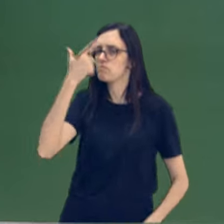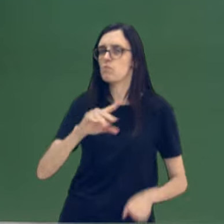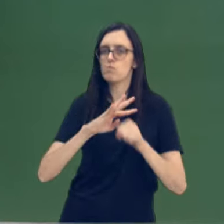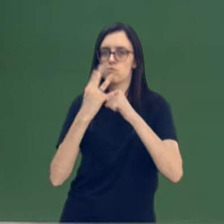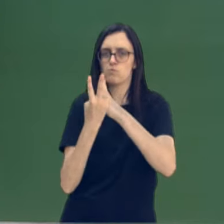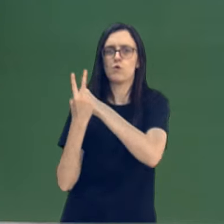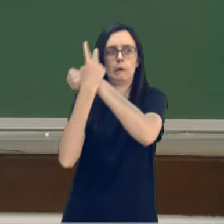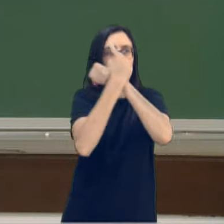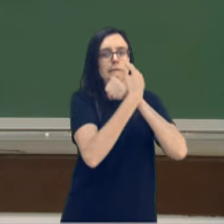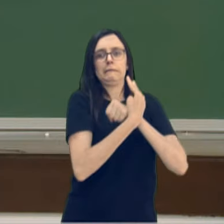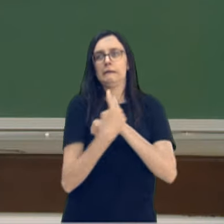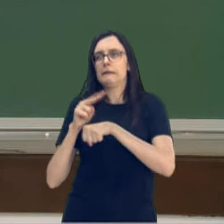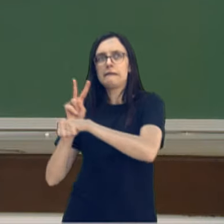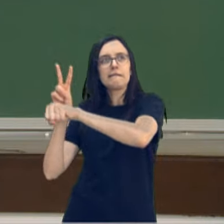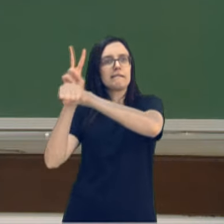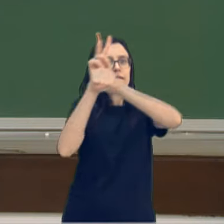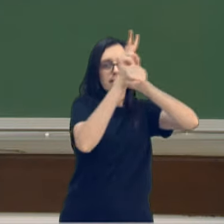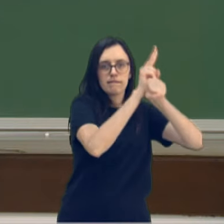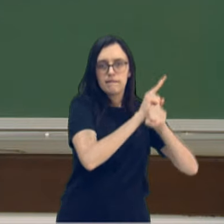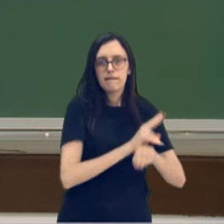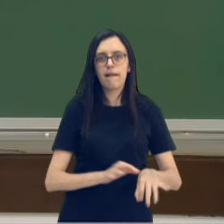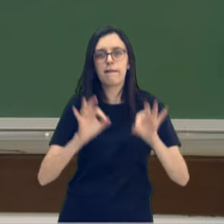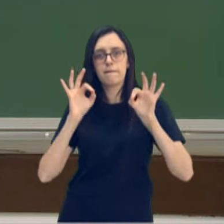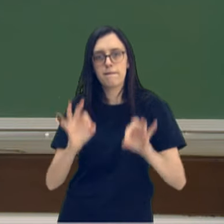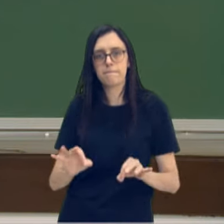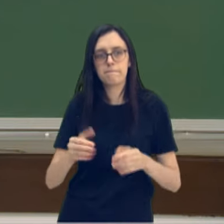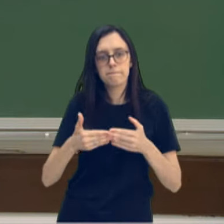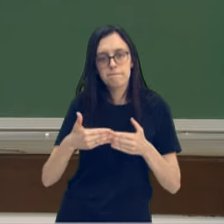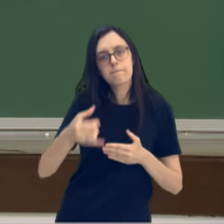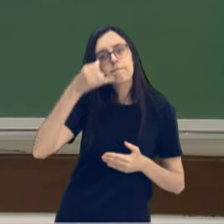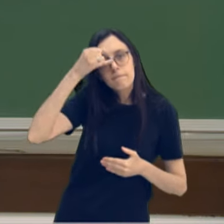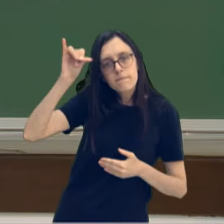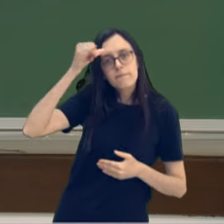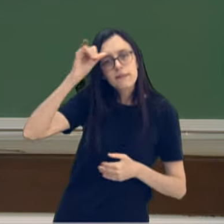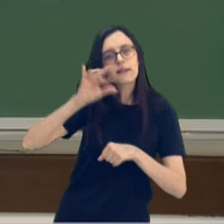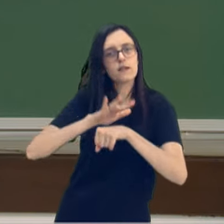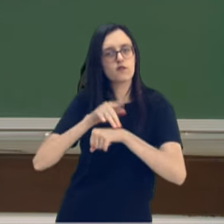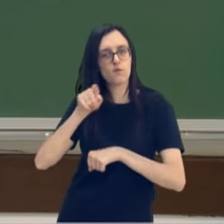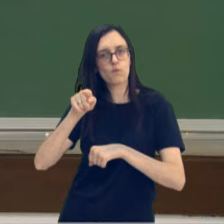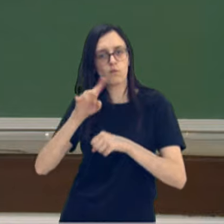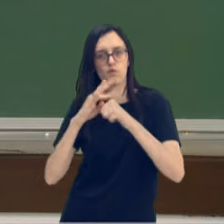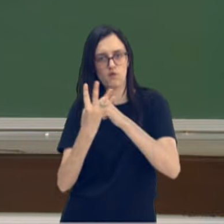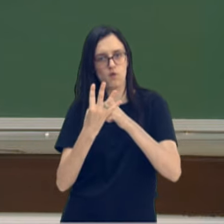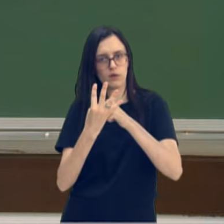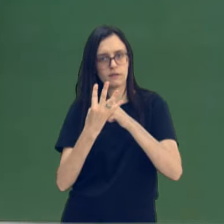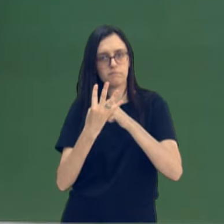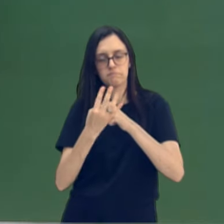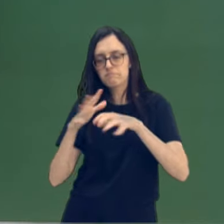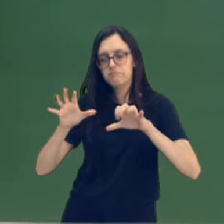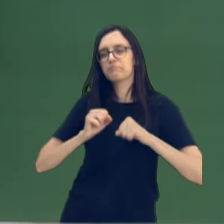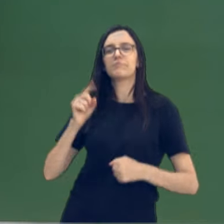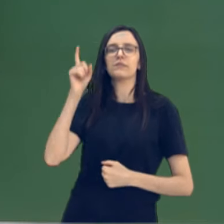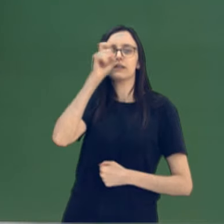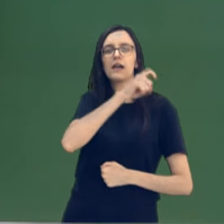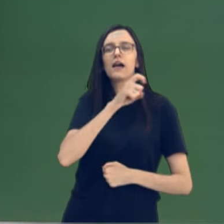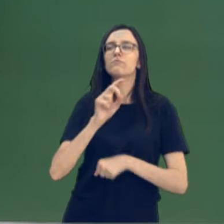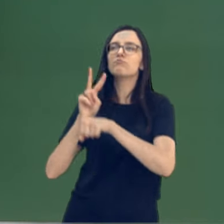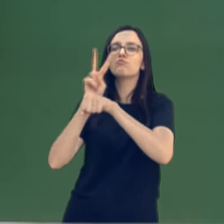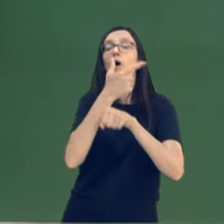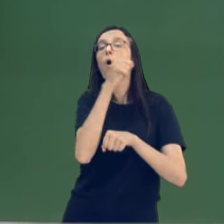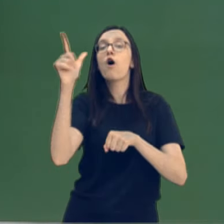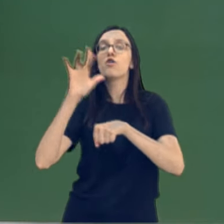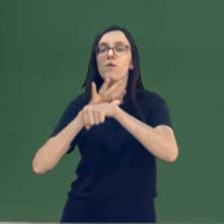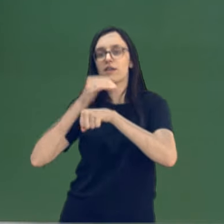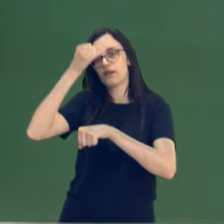Essa higiene que a gente está aumentando, prevenindo o coronavírus, vai nos ajudar com rotavírus e